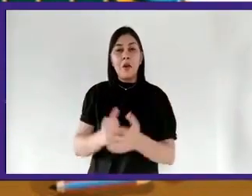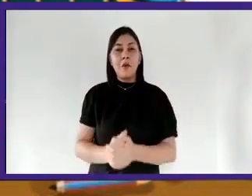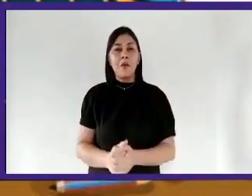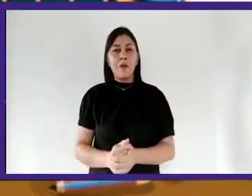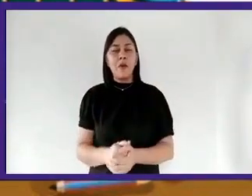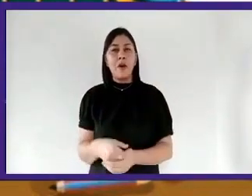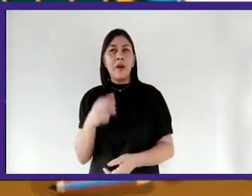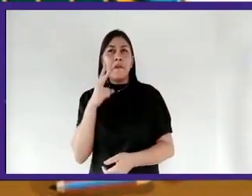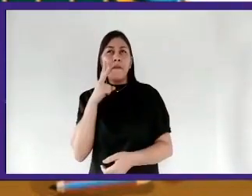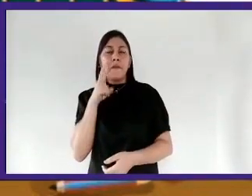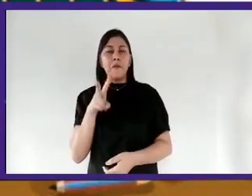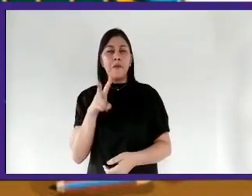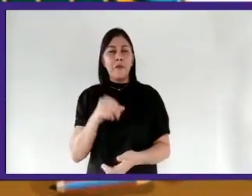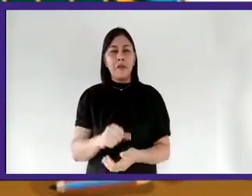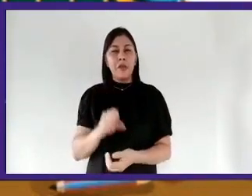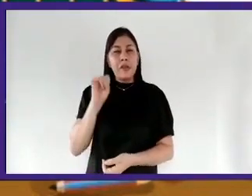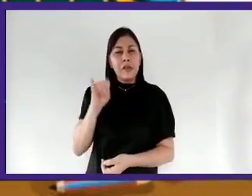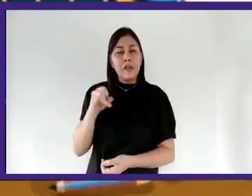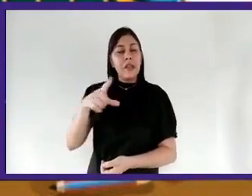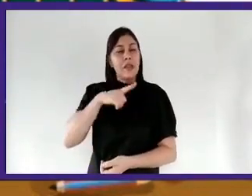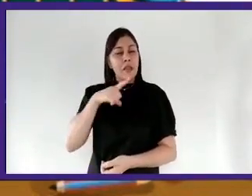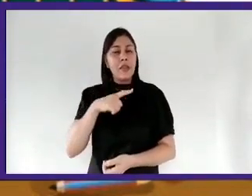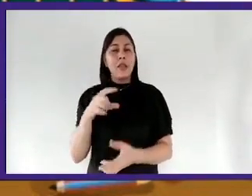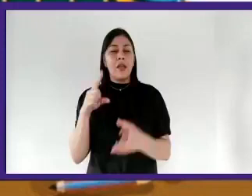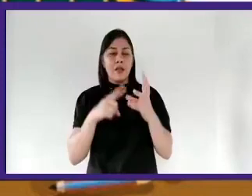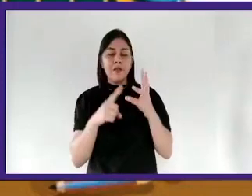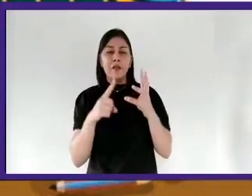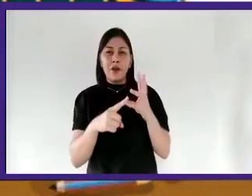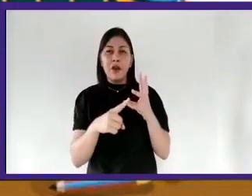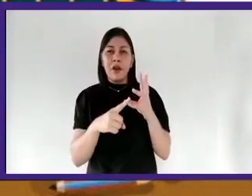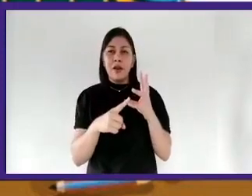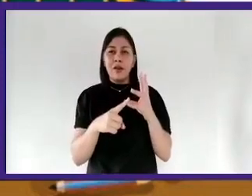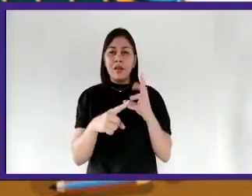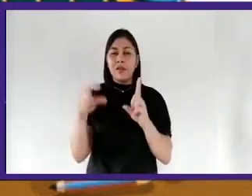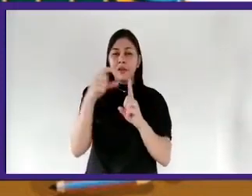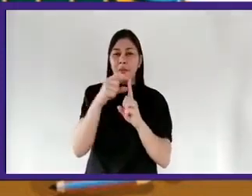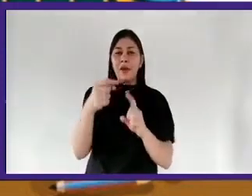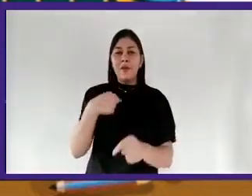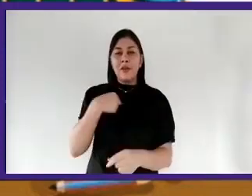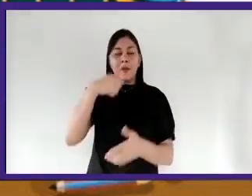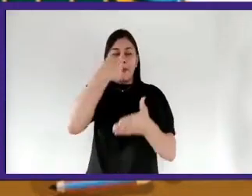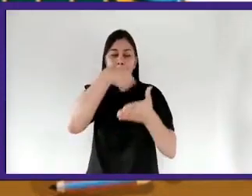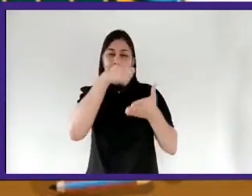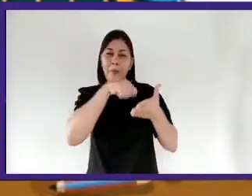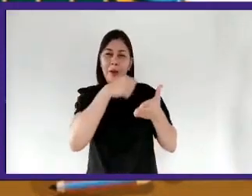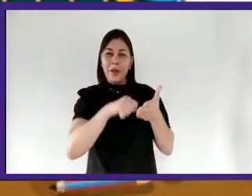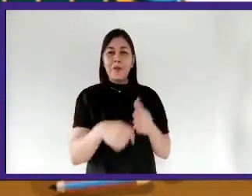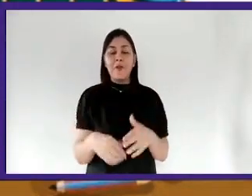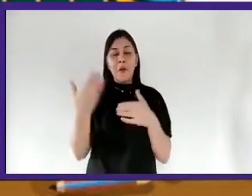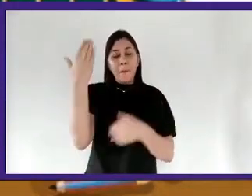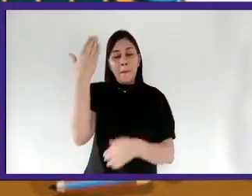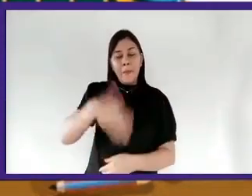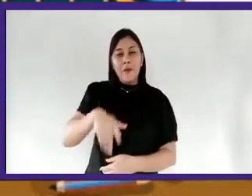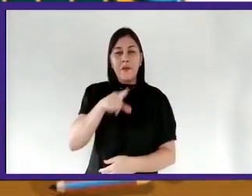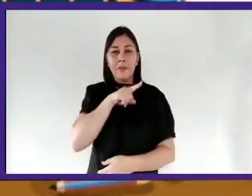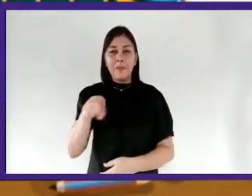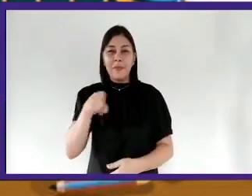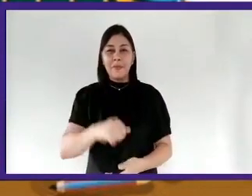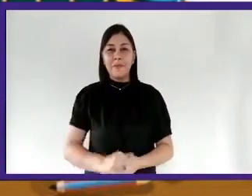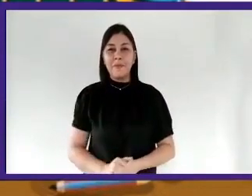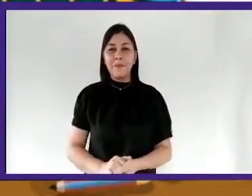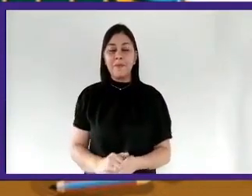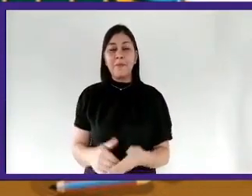vamos ver se realmente tem as vogais nas palavras que eu escrevi. Vamos lá, eu vou provar para vocês.